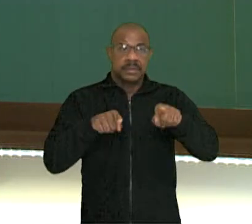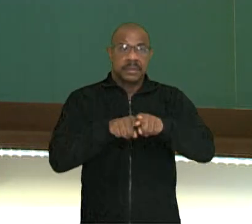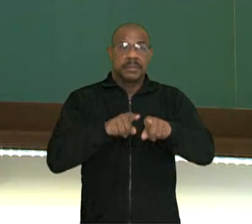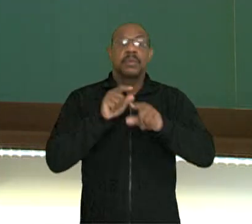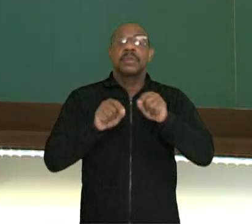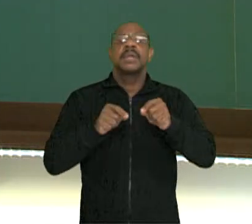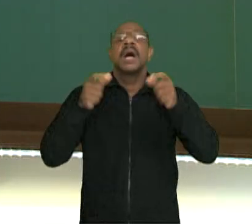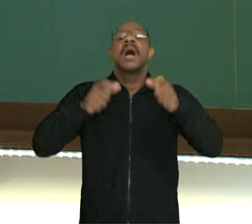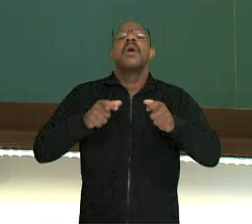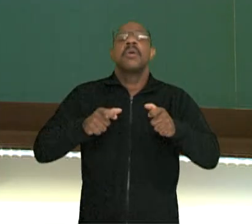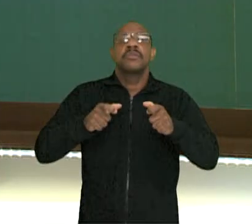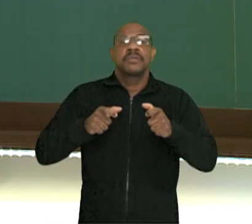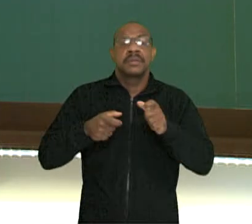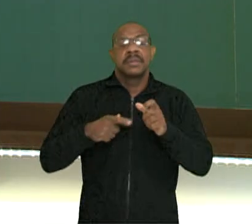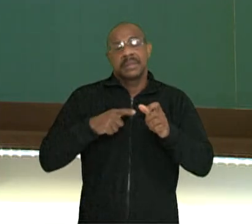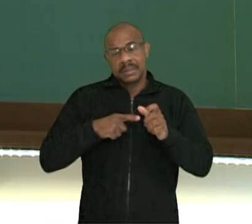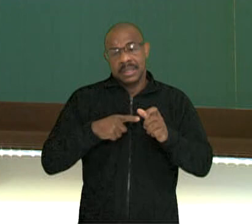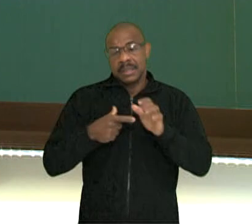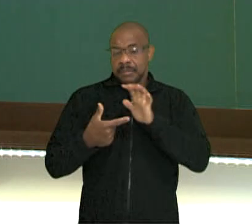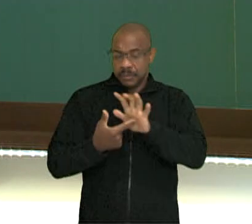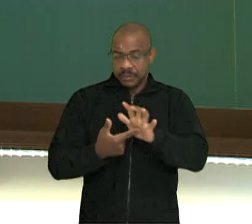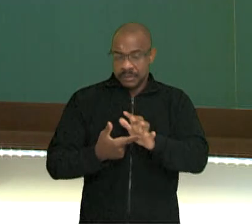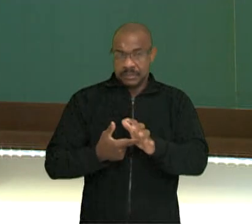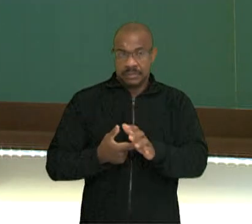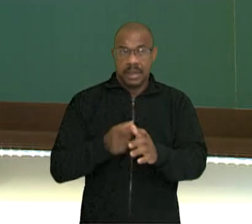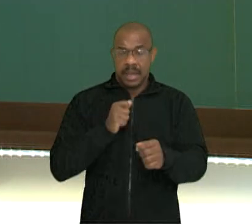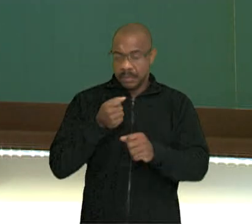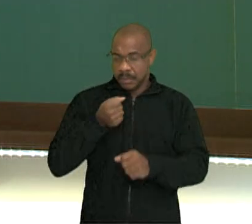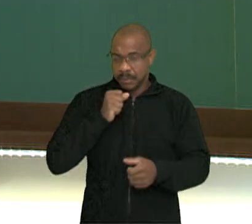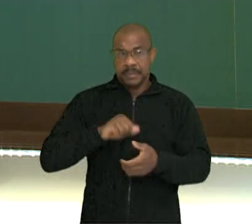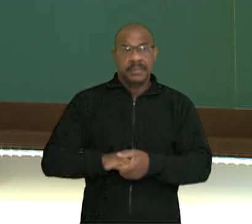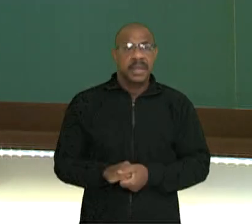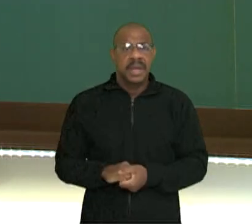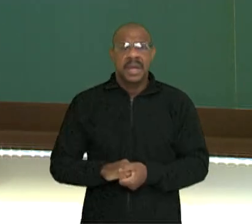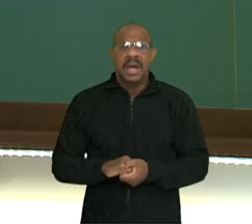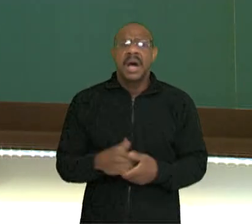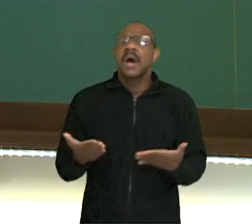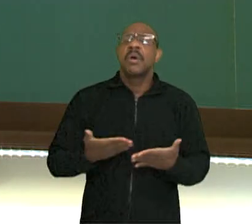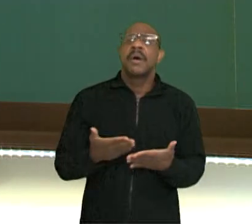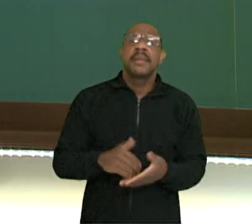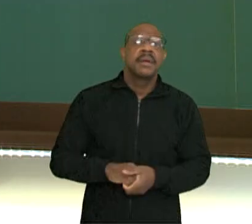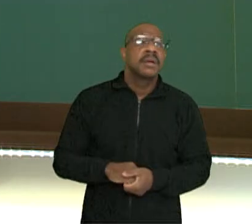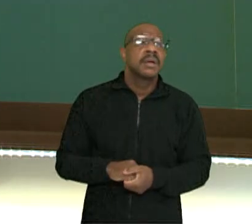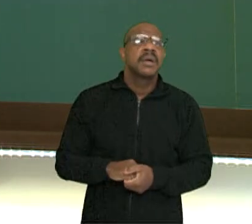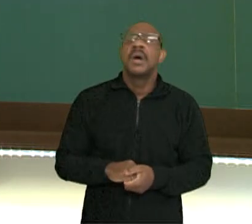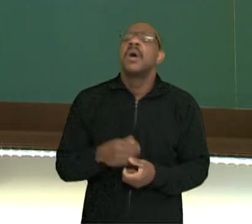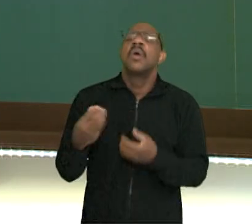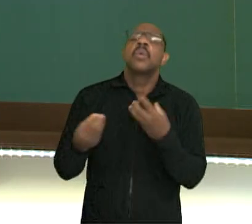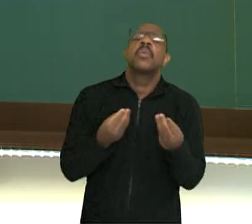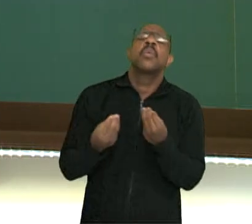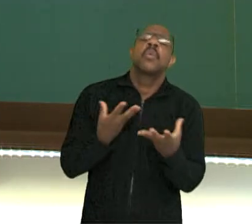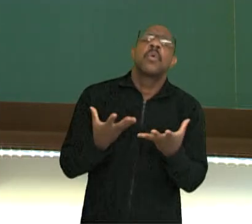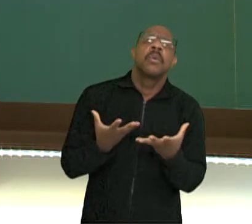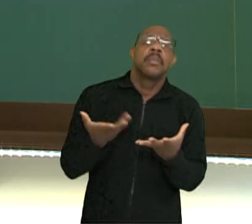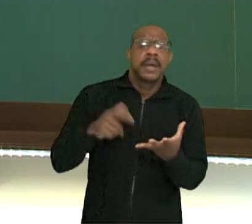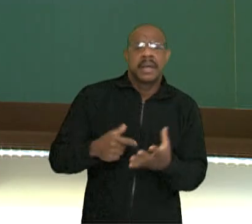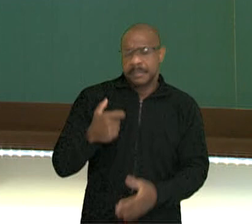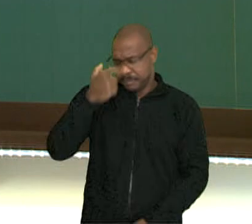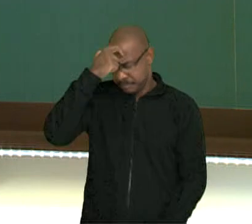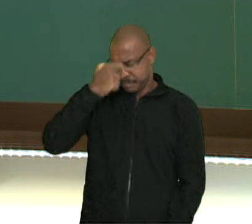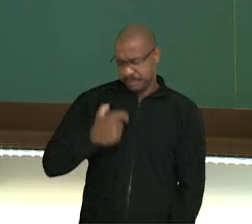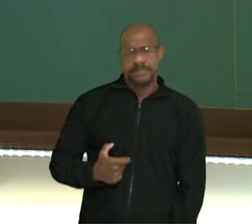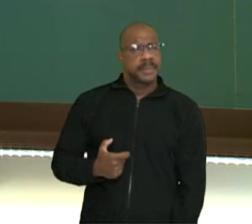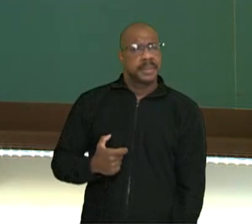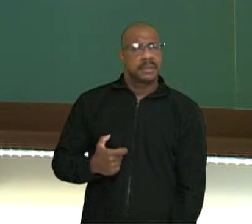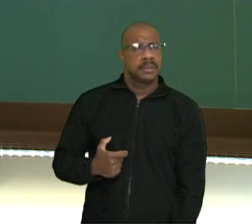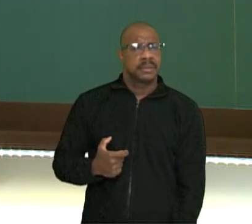em que circulam. Eu te peço, levante hipóteses. Como seria o perfil